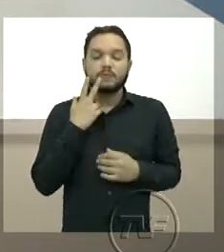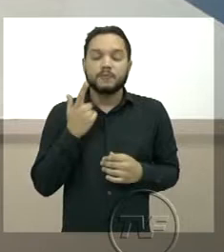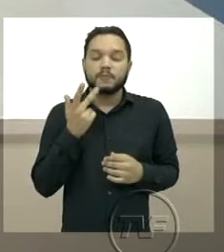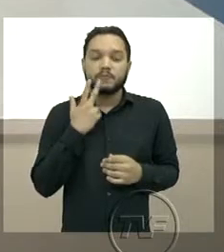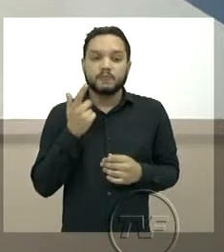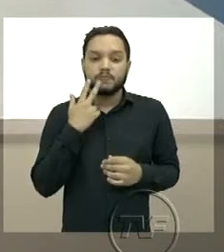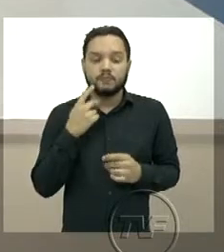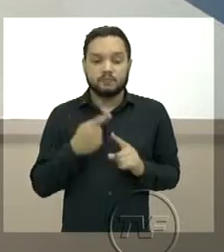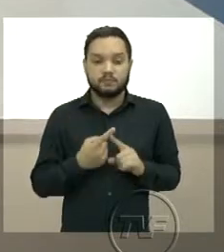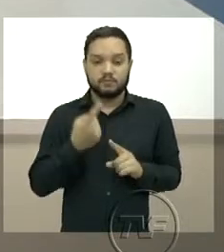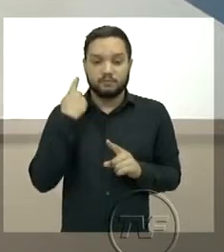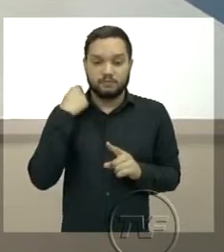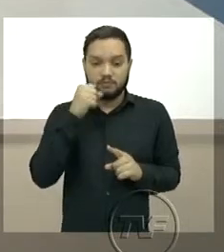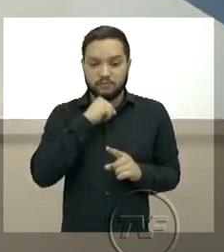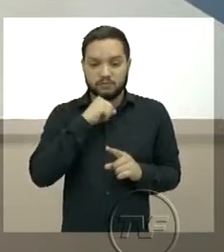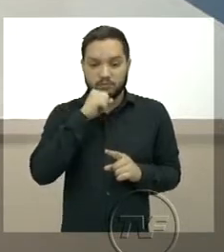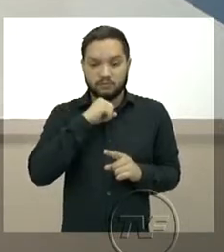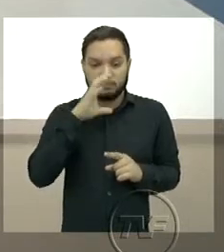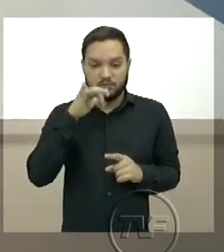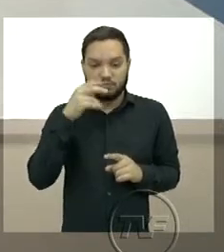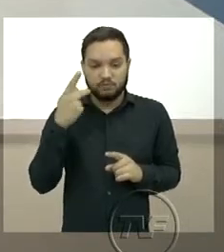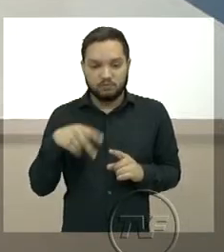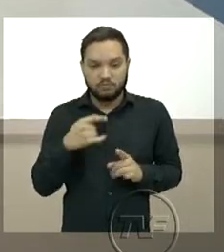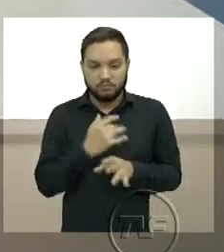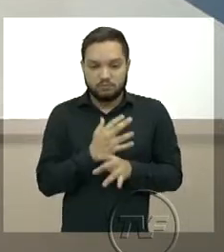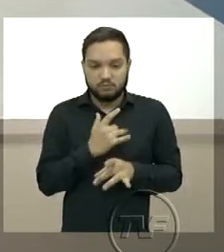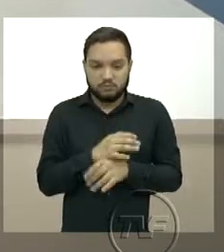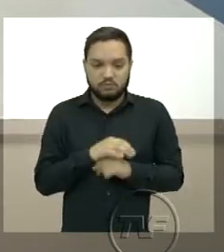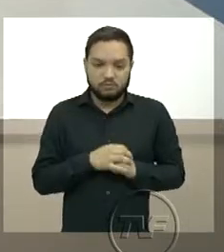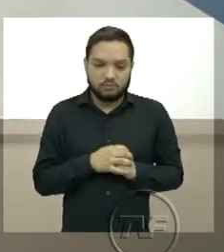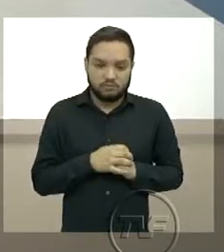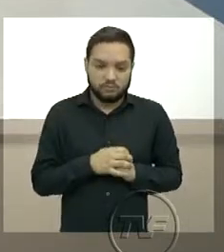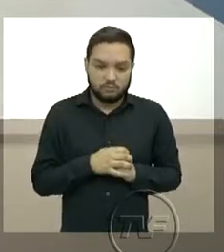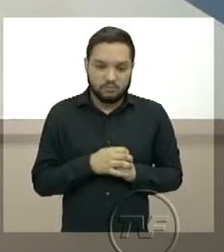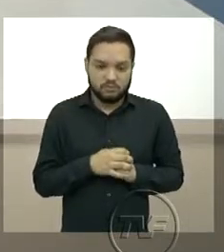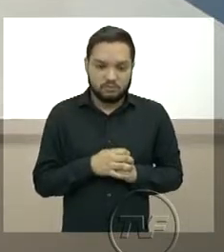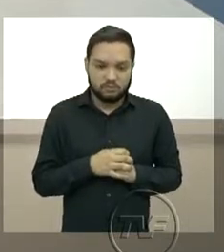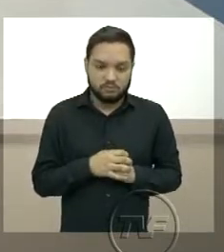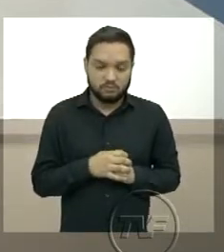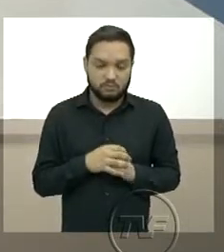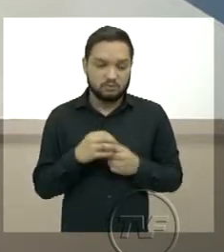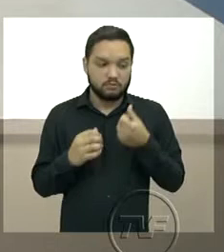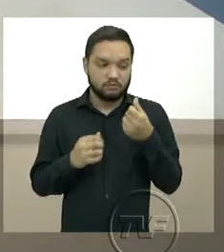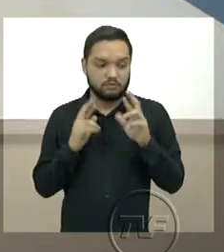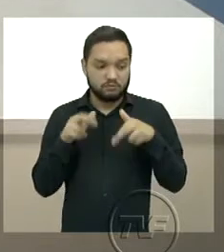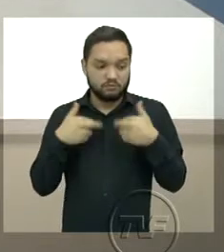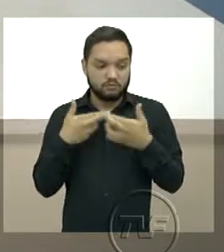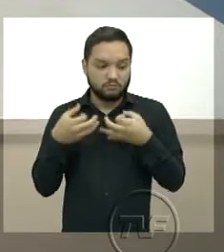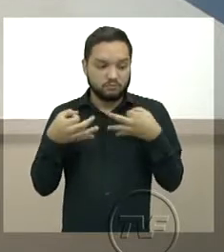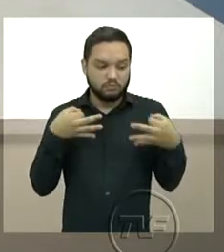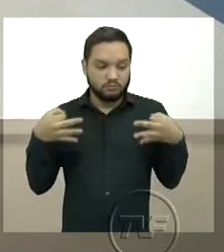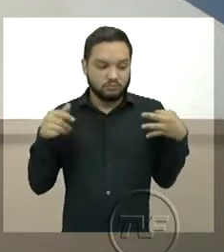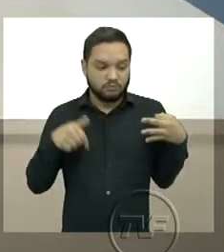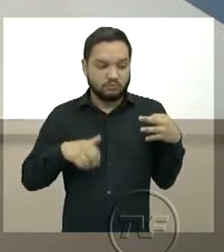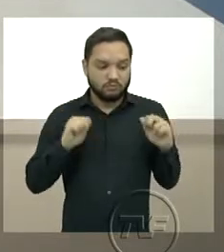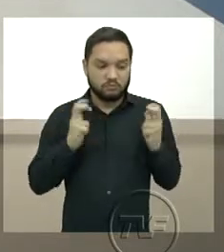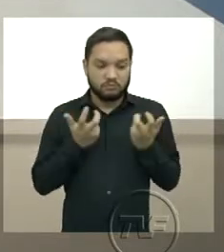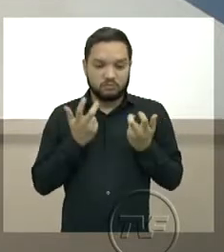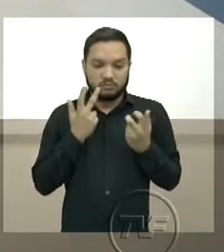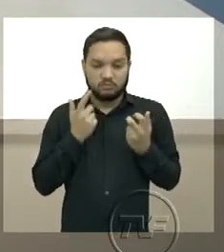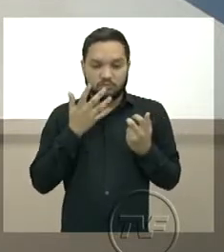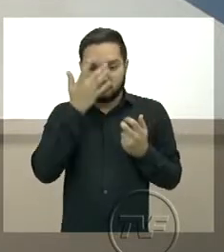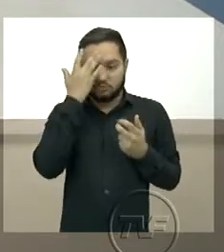Exatamente. Que é o novo Código da Cidade. Estão acontecendo, são 6 audiências públicas aqui na Câmara,